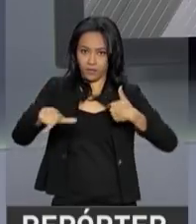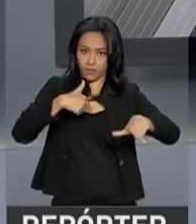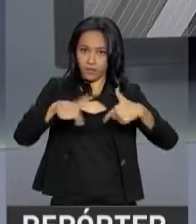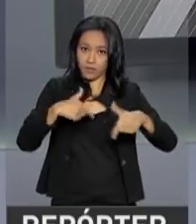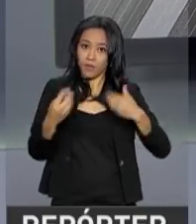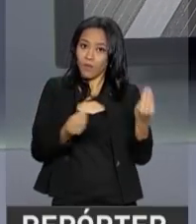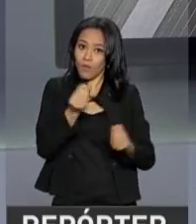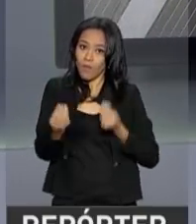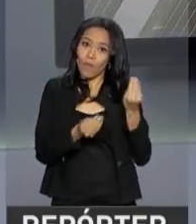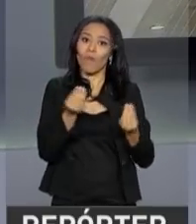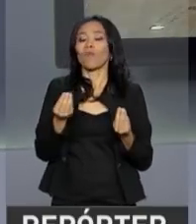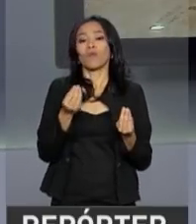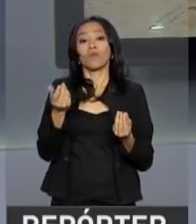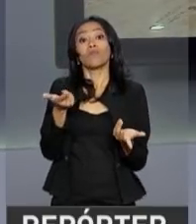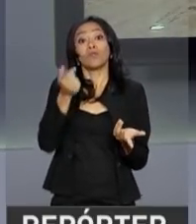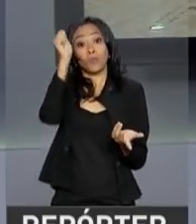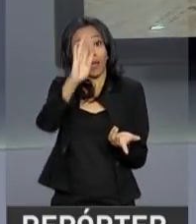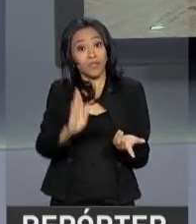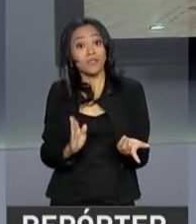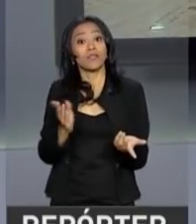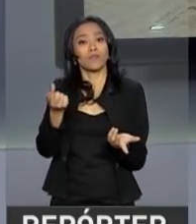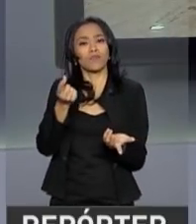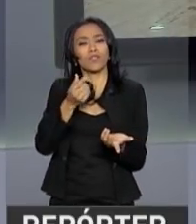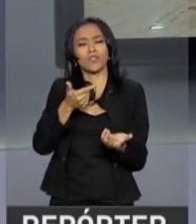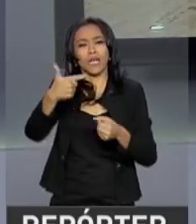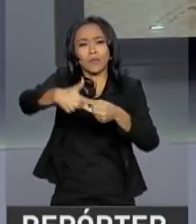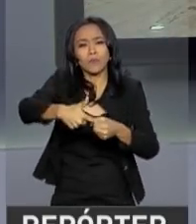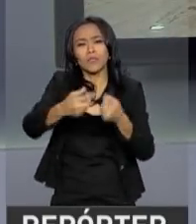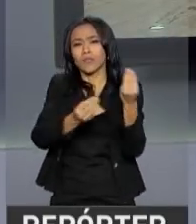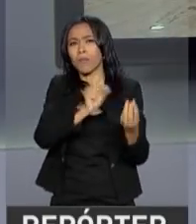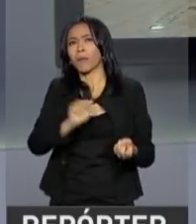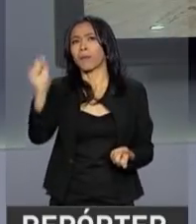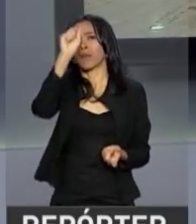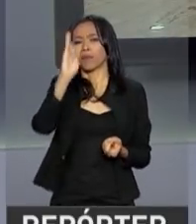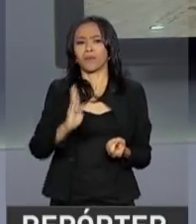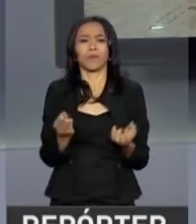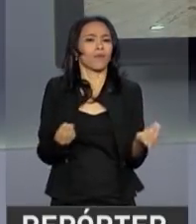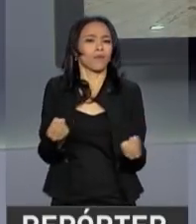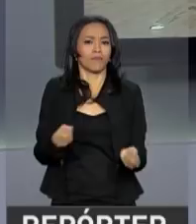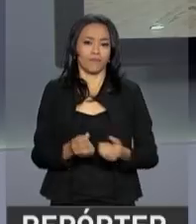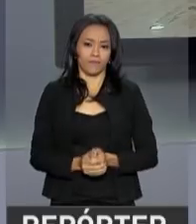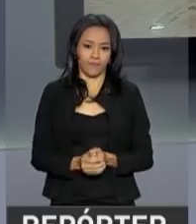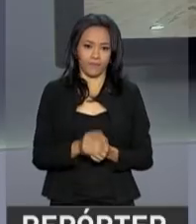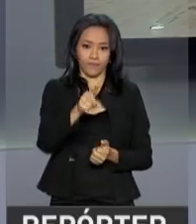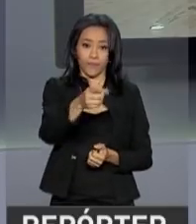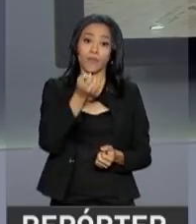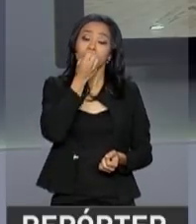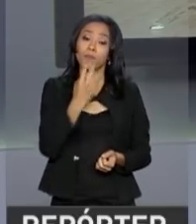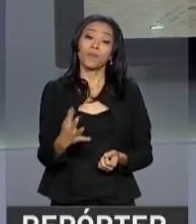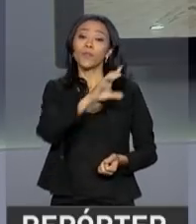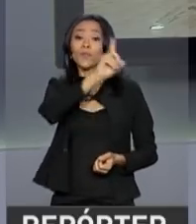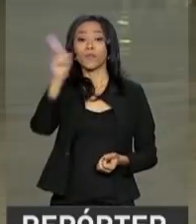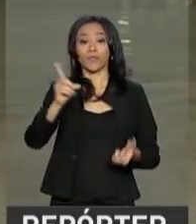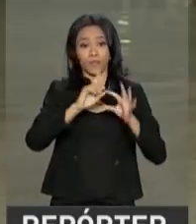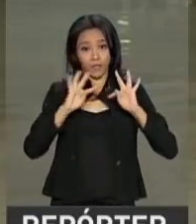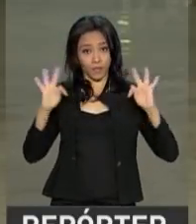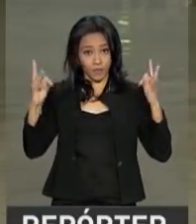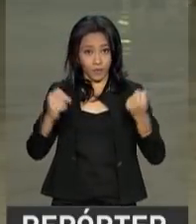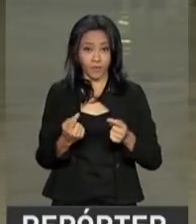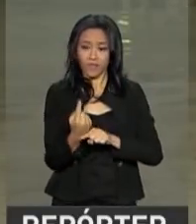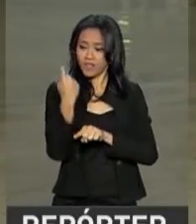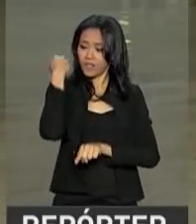o abastecimento no país. Cleide Lopes, bom dia. Bom dia, Renata. Bom dia a todos.